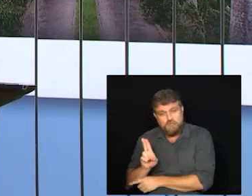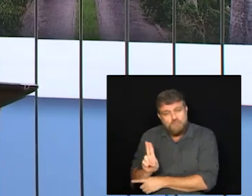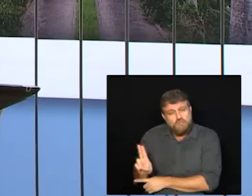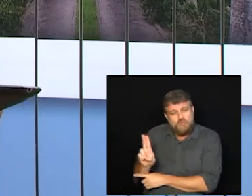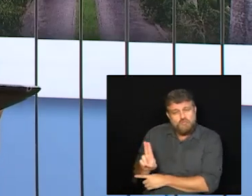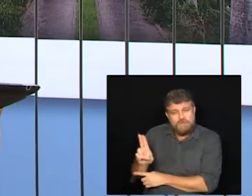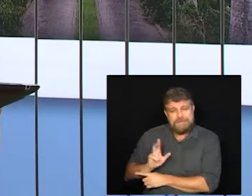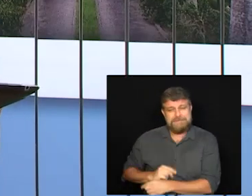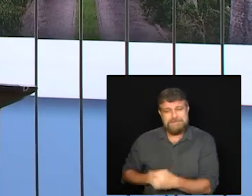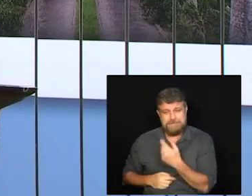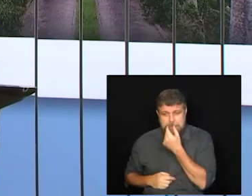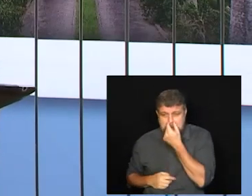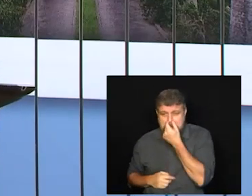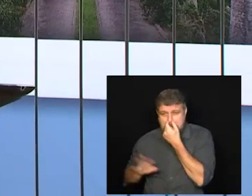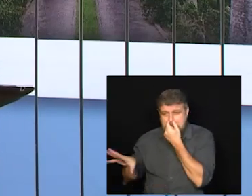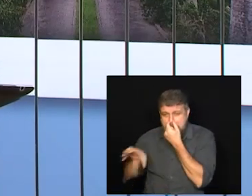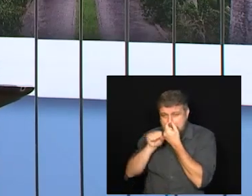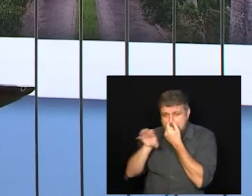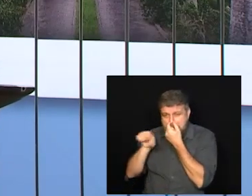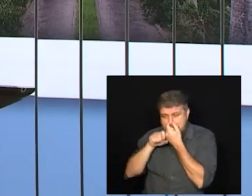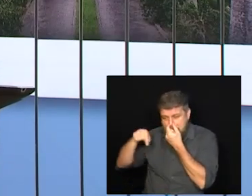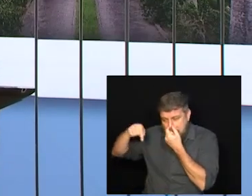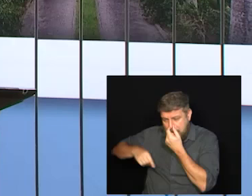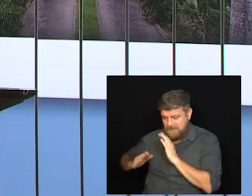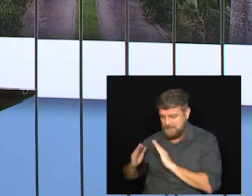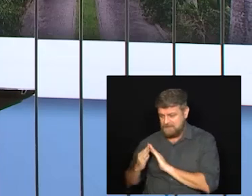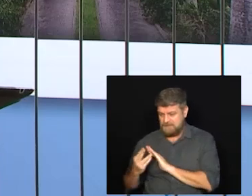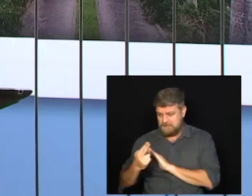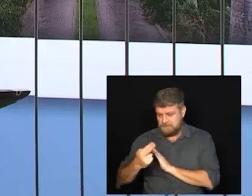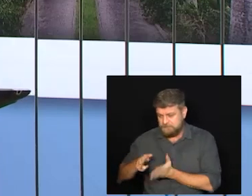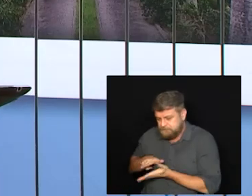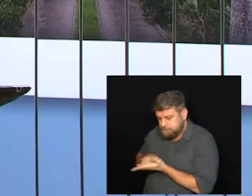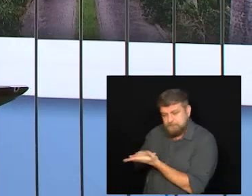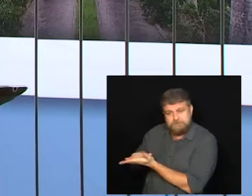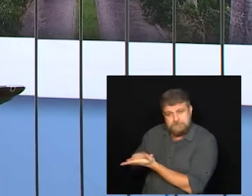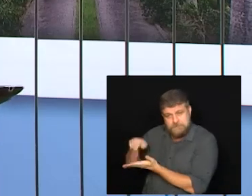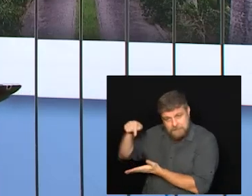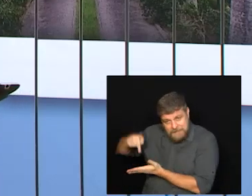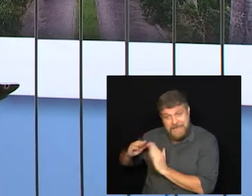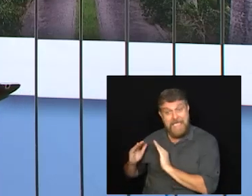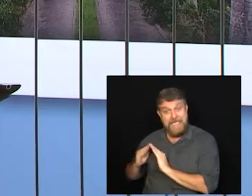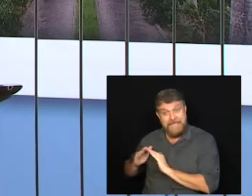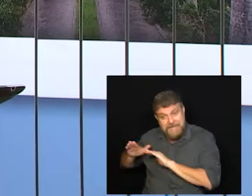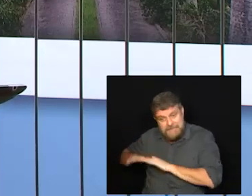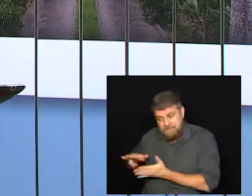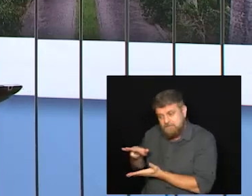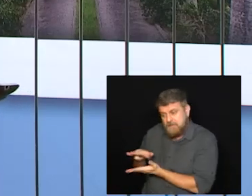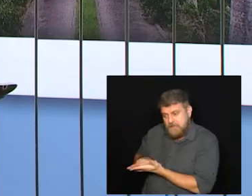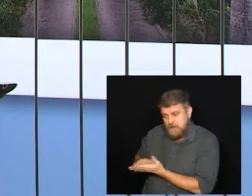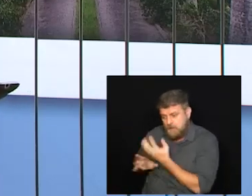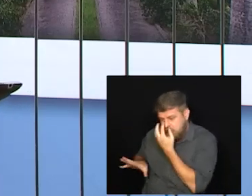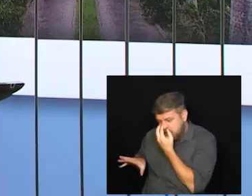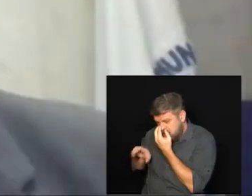utilizar oxigênio na casa dos pacientes com menor casos graves.